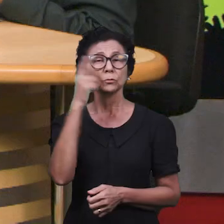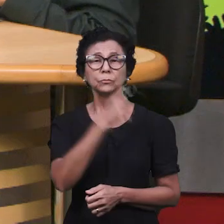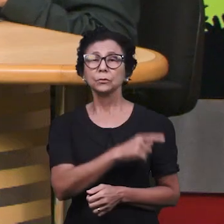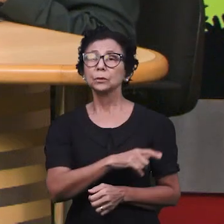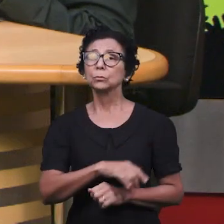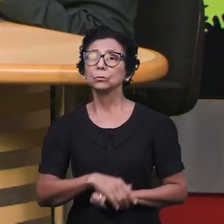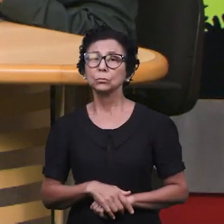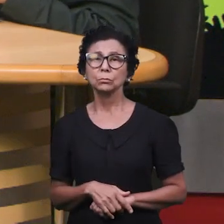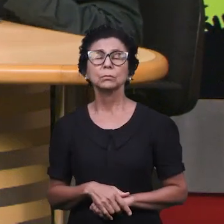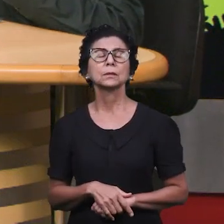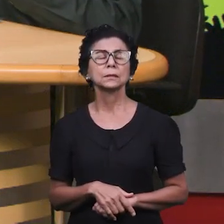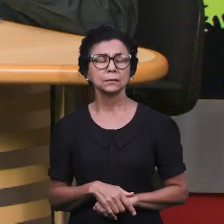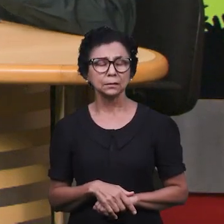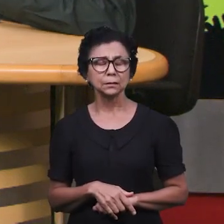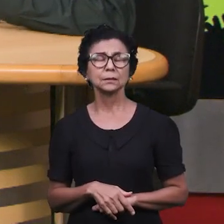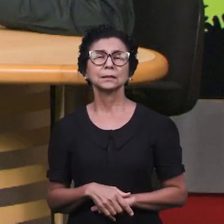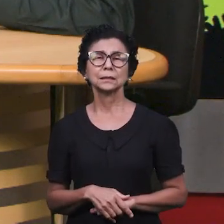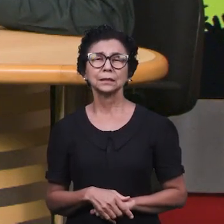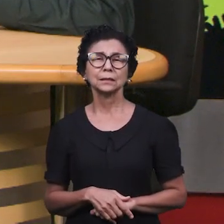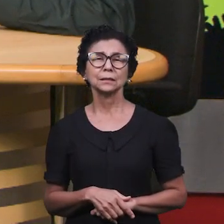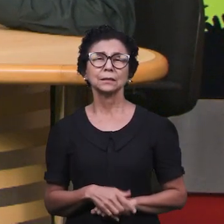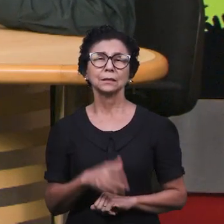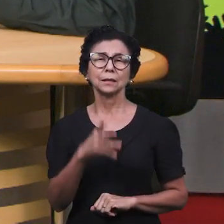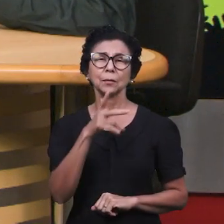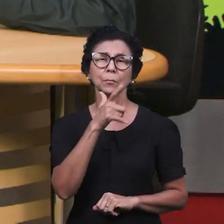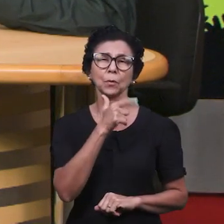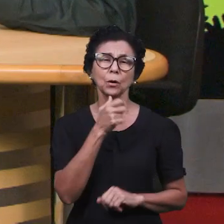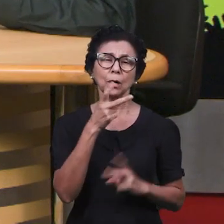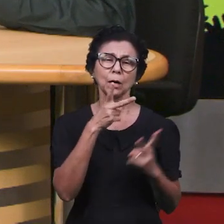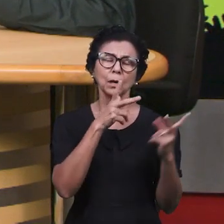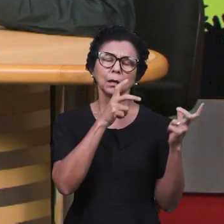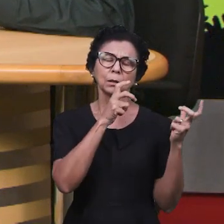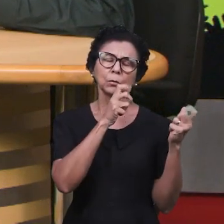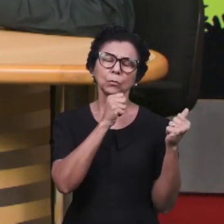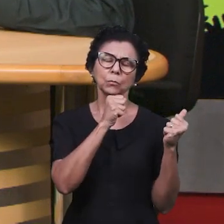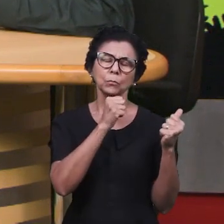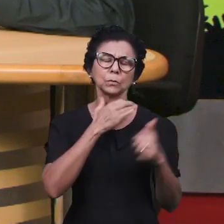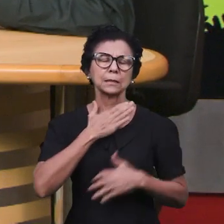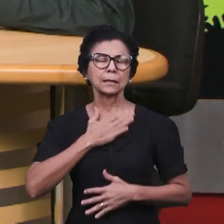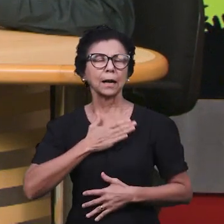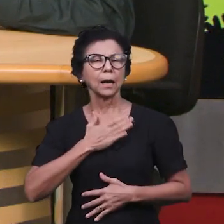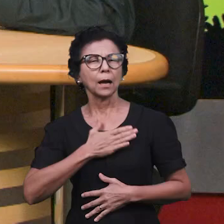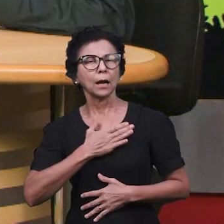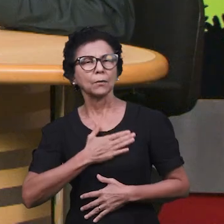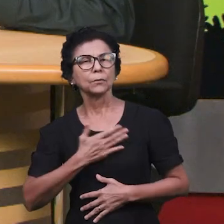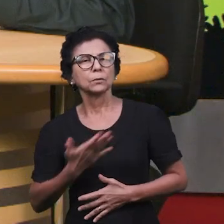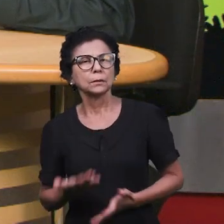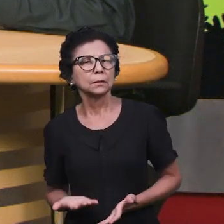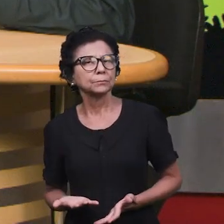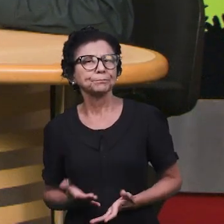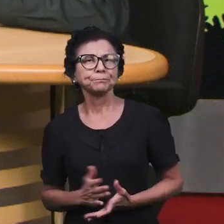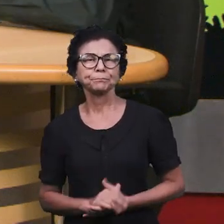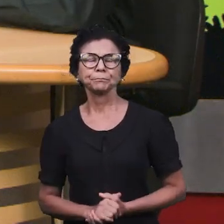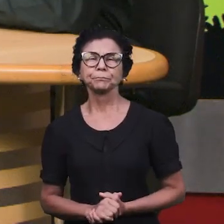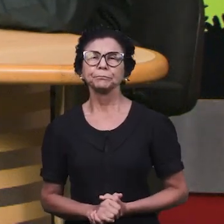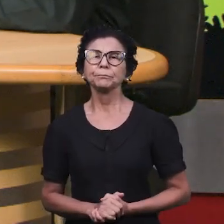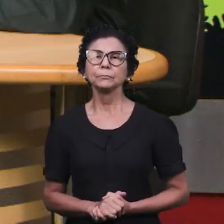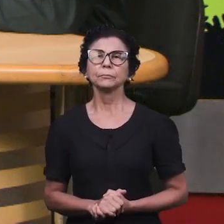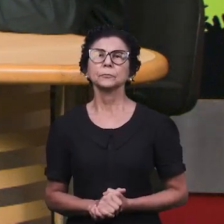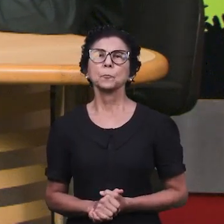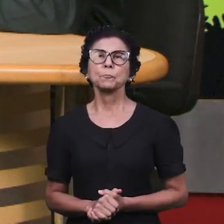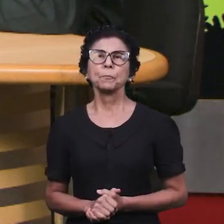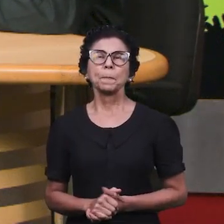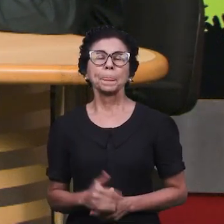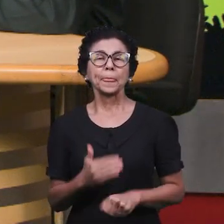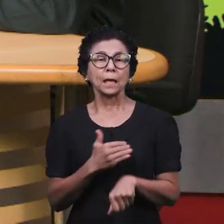compromete sim em muito tempo de pegar no sono, de ter um sono tranquilo, né? Um sono agradável. E